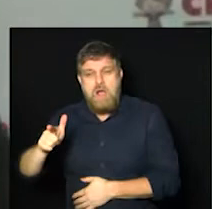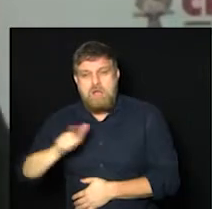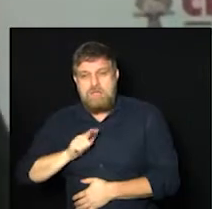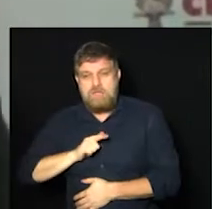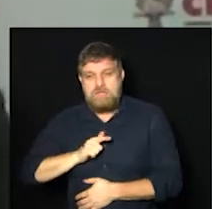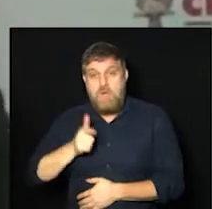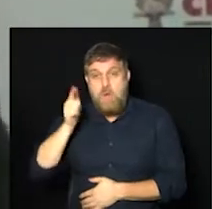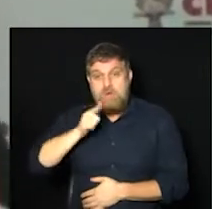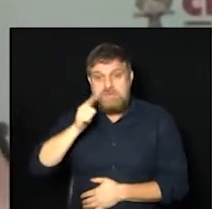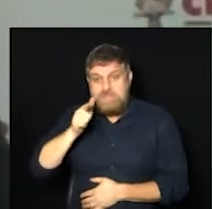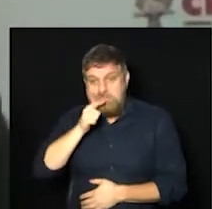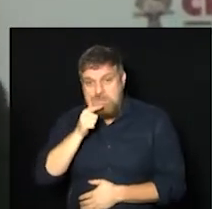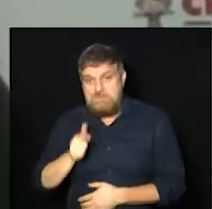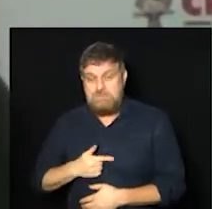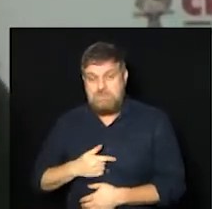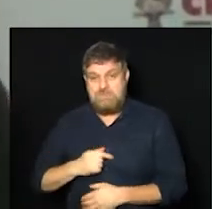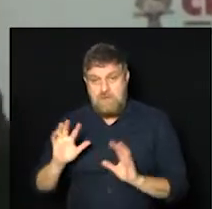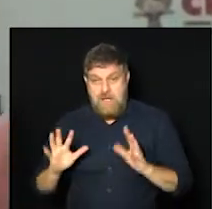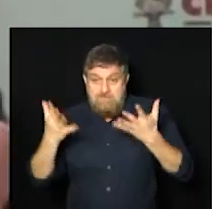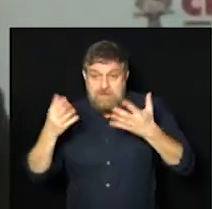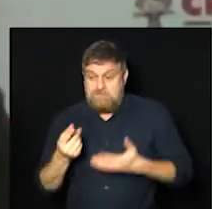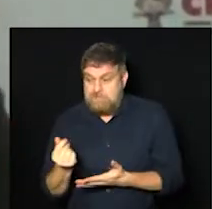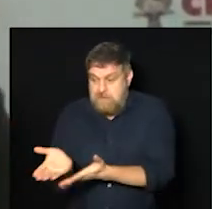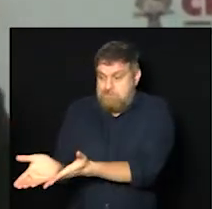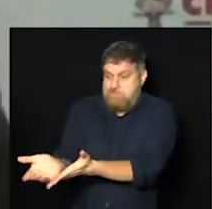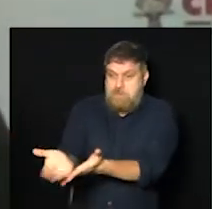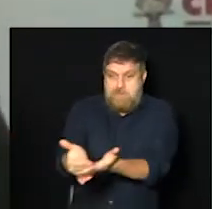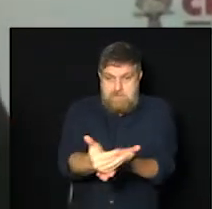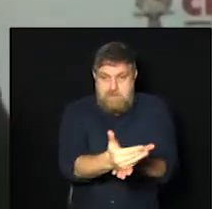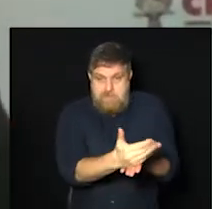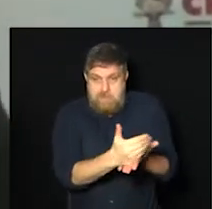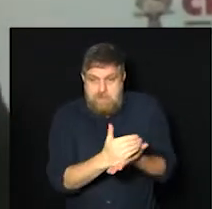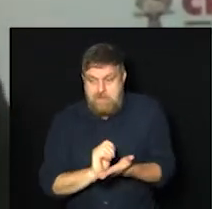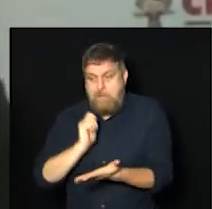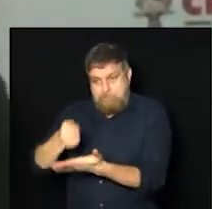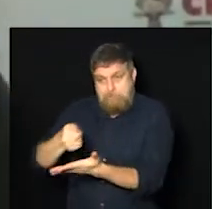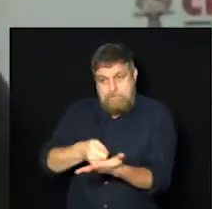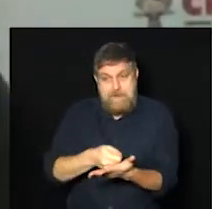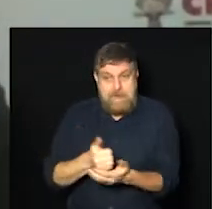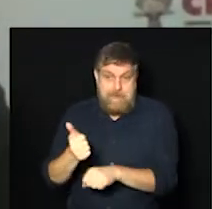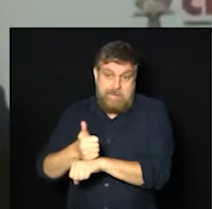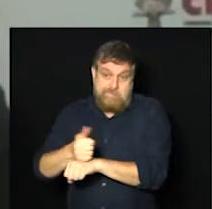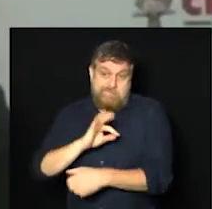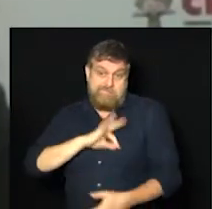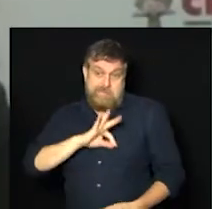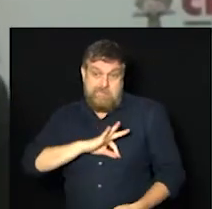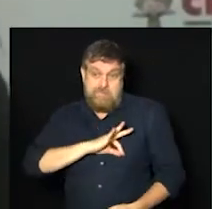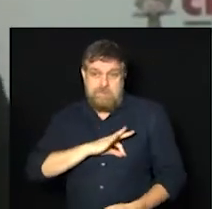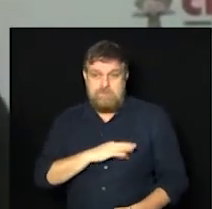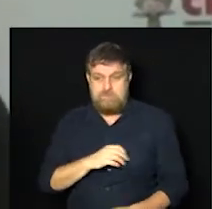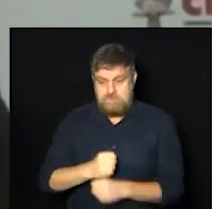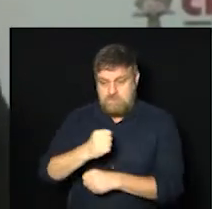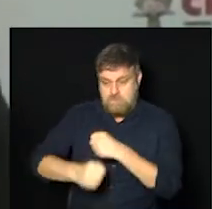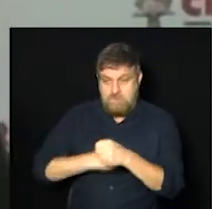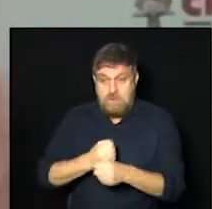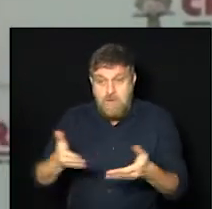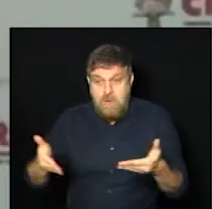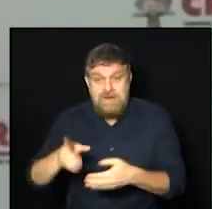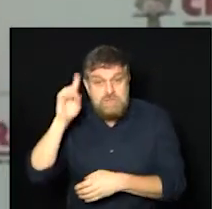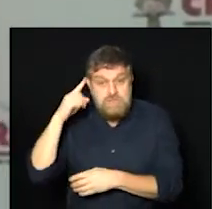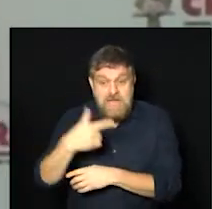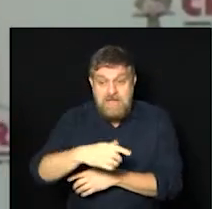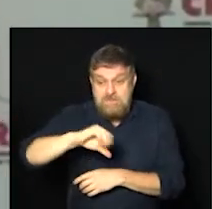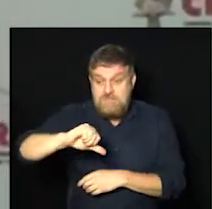arrecadamos, enfim, todo ano a gente faz eventos para poder nos mantermos aqui, né, pagar os nossos profissionais. E esse ano, no dia 29 agora, vai